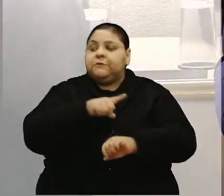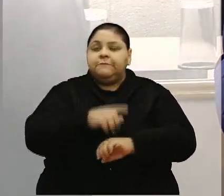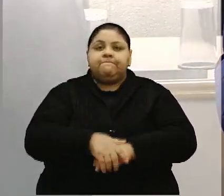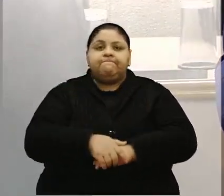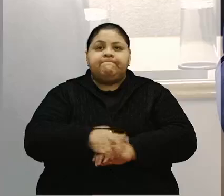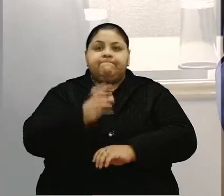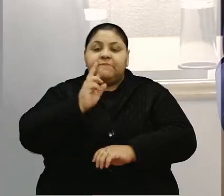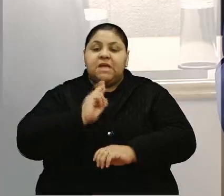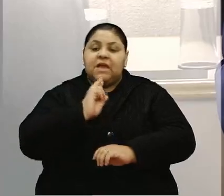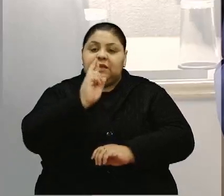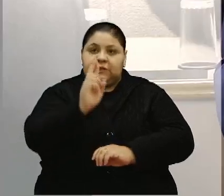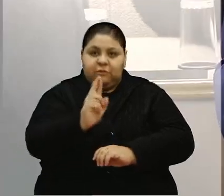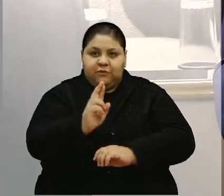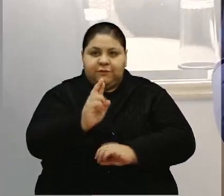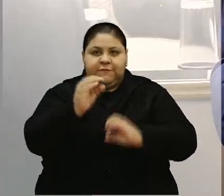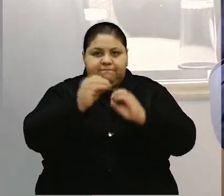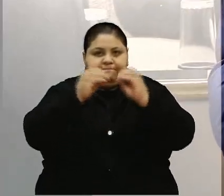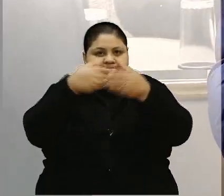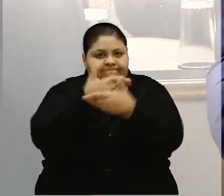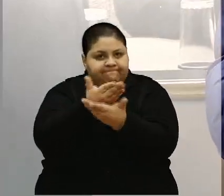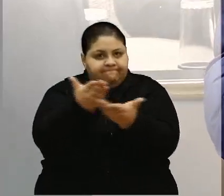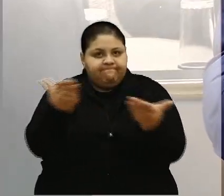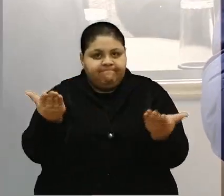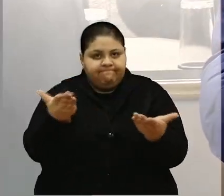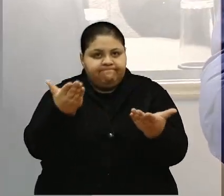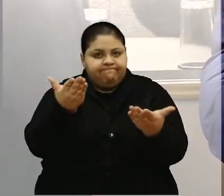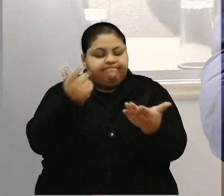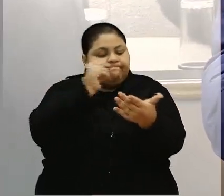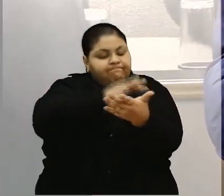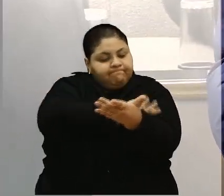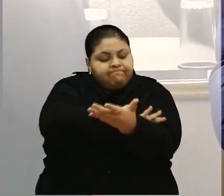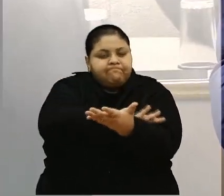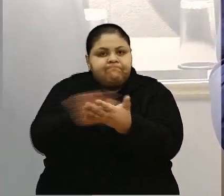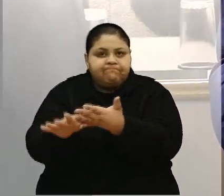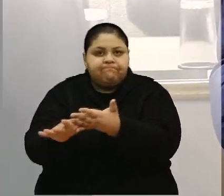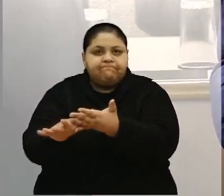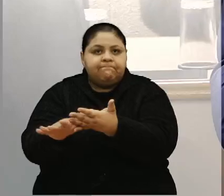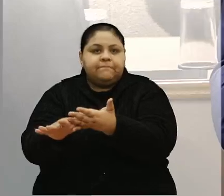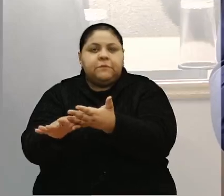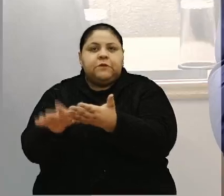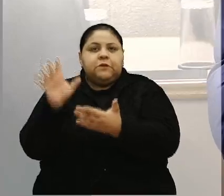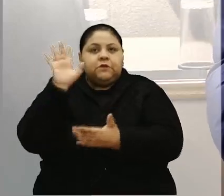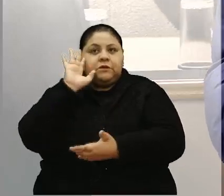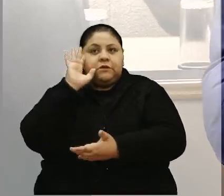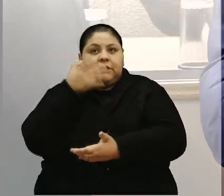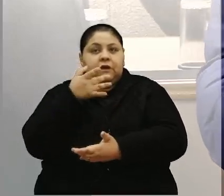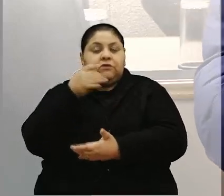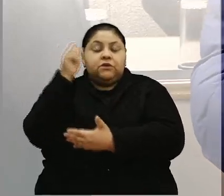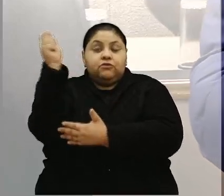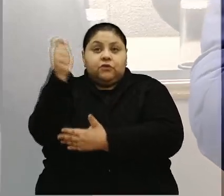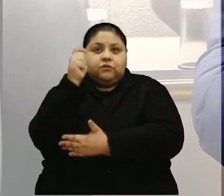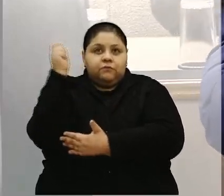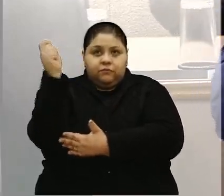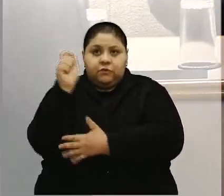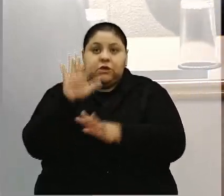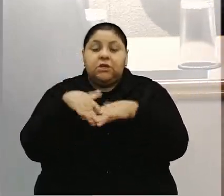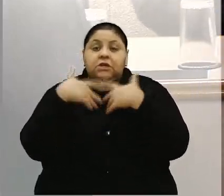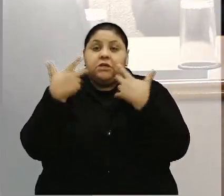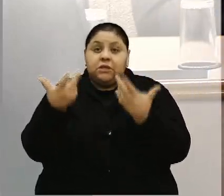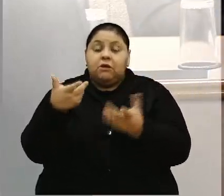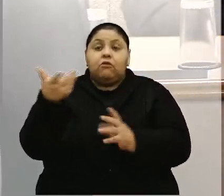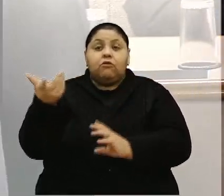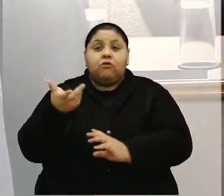resposta está sendo dada pelo desastre que aconteceu no nosso Rio Grande. Então eu queria